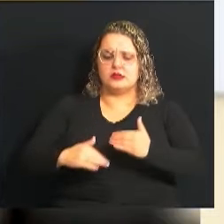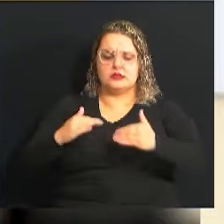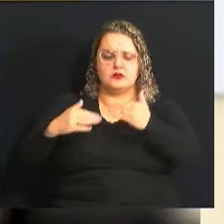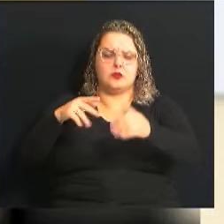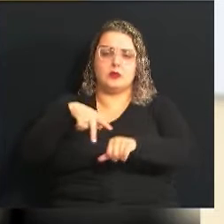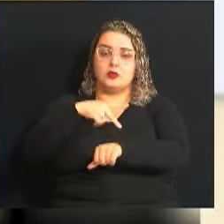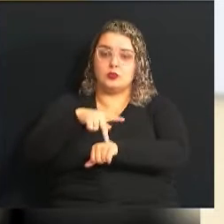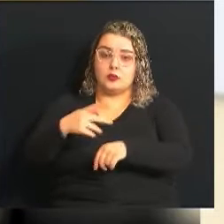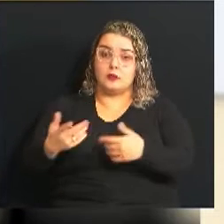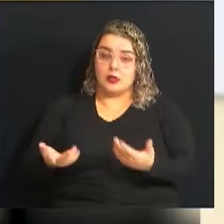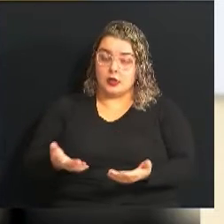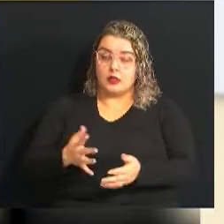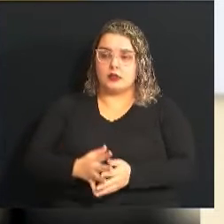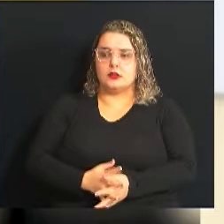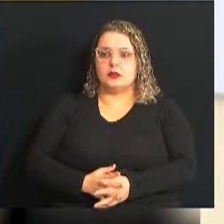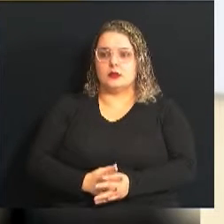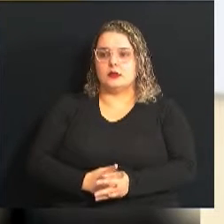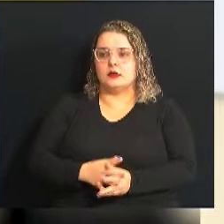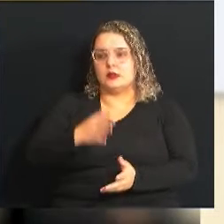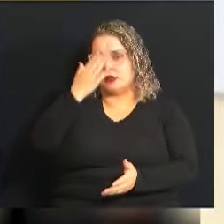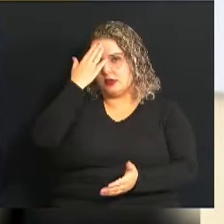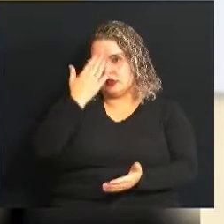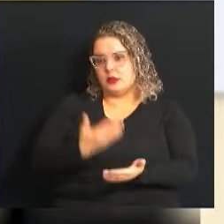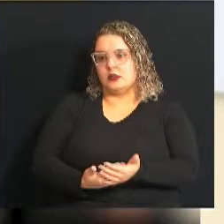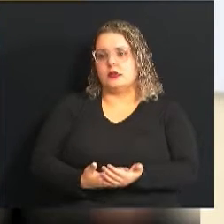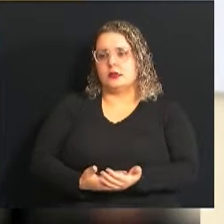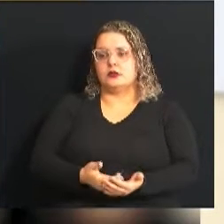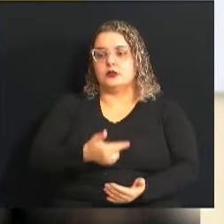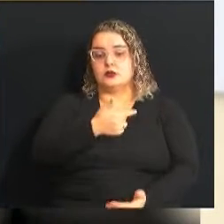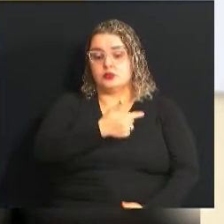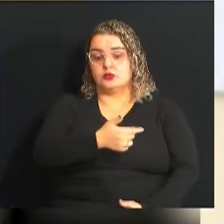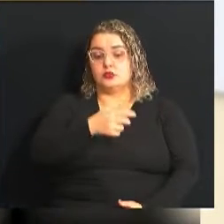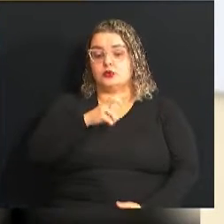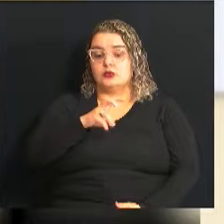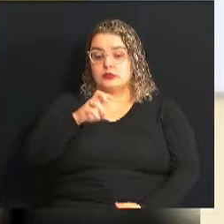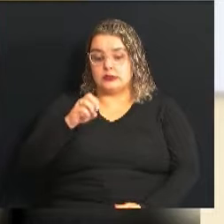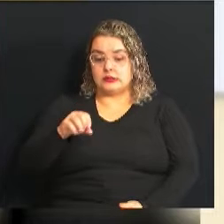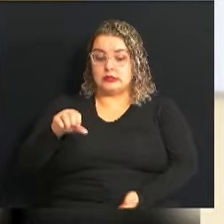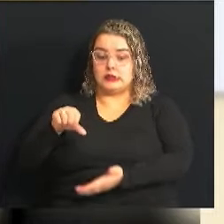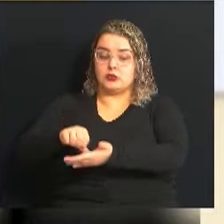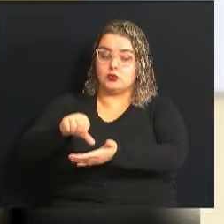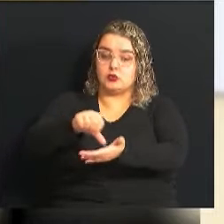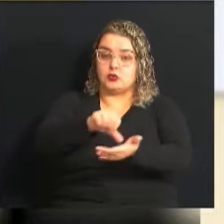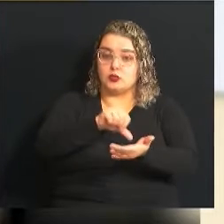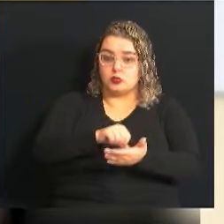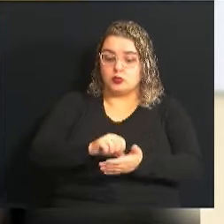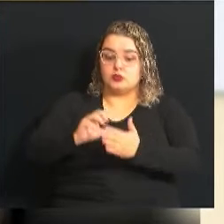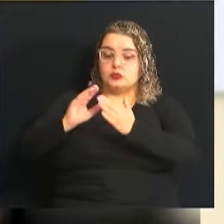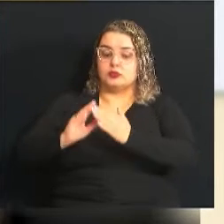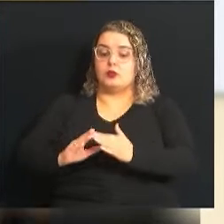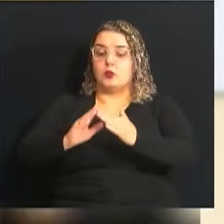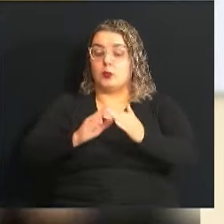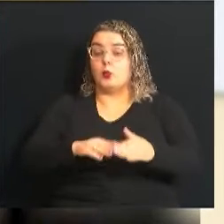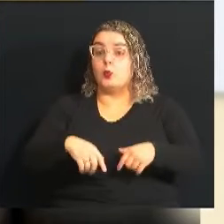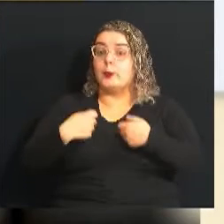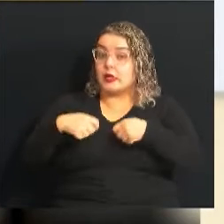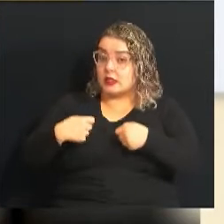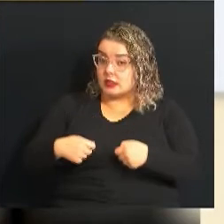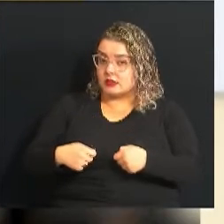país. Creio que nós temos cerca de 250 núcleos habitacionais que precisam